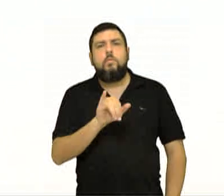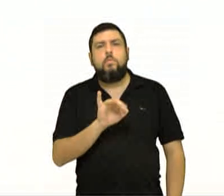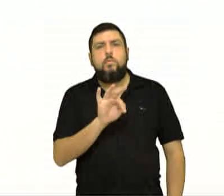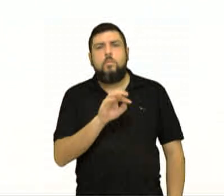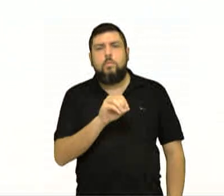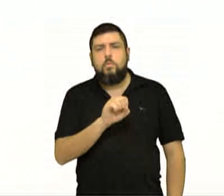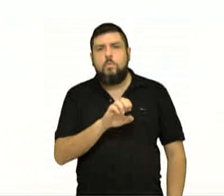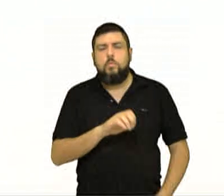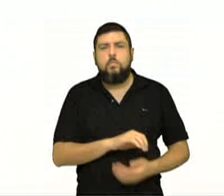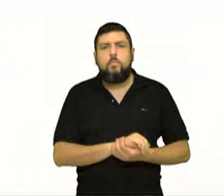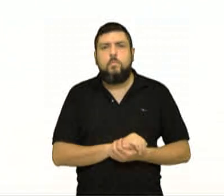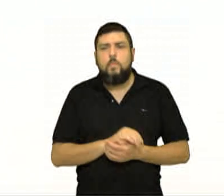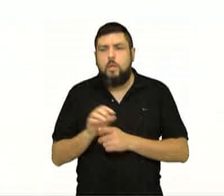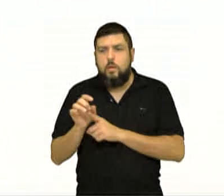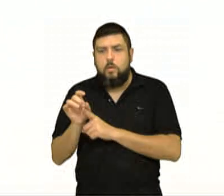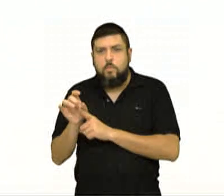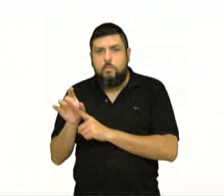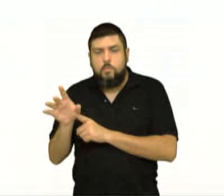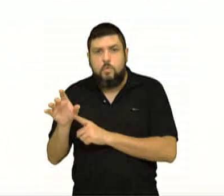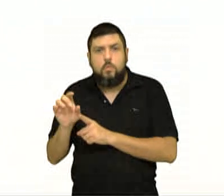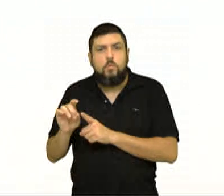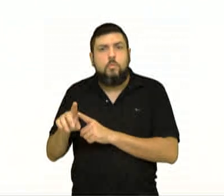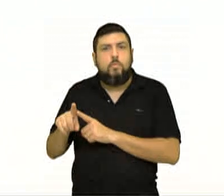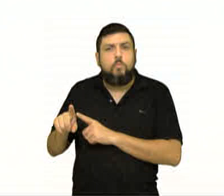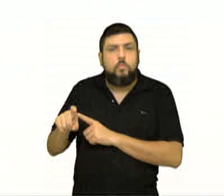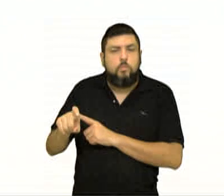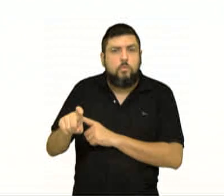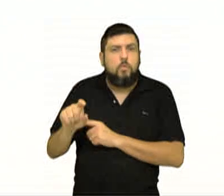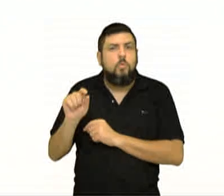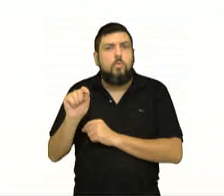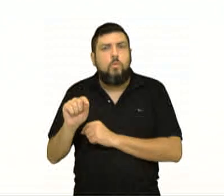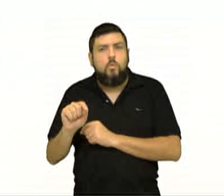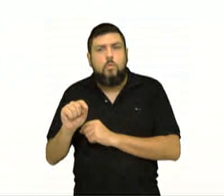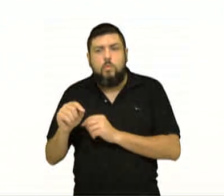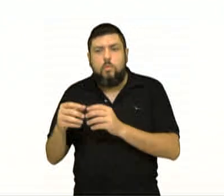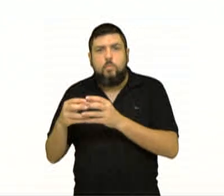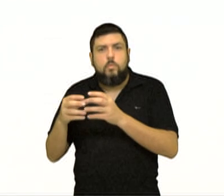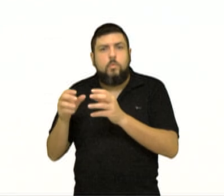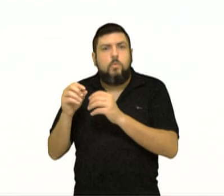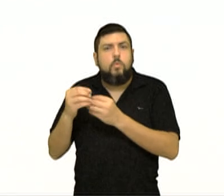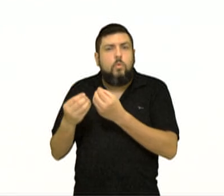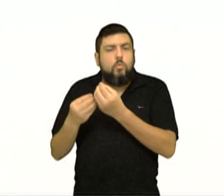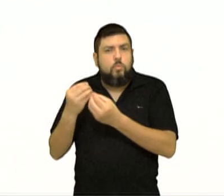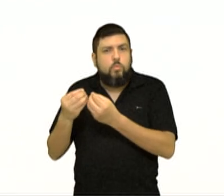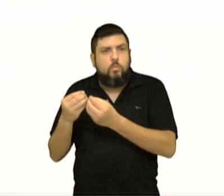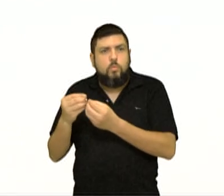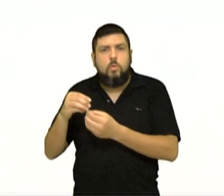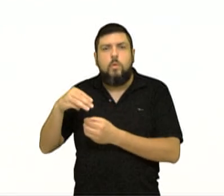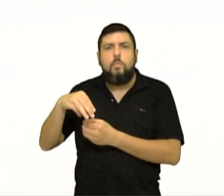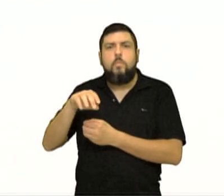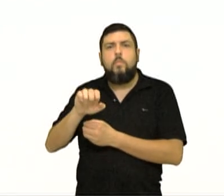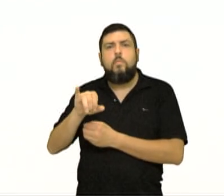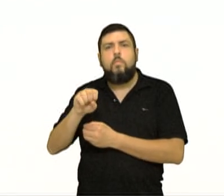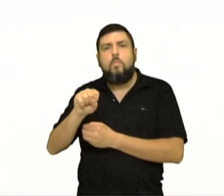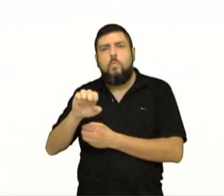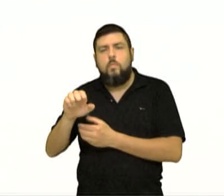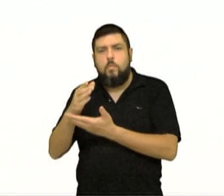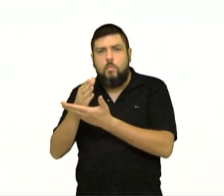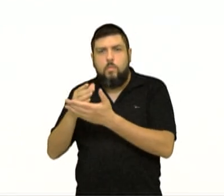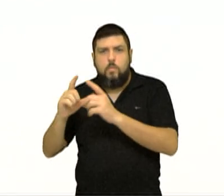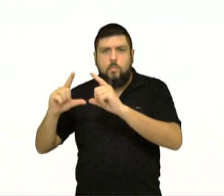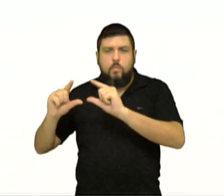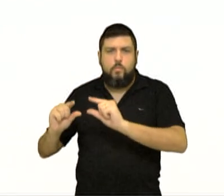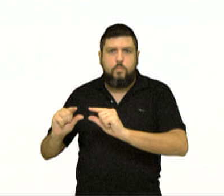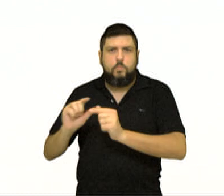de espermatozoides acontece graças à chamada meiose, para reduzir o número de cromossomos pela metade, tá?